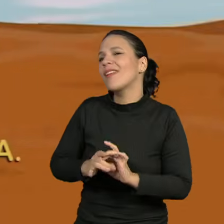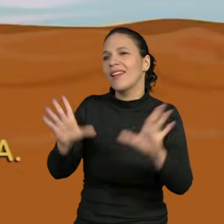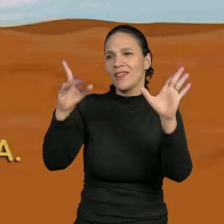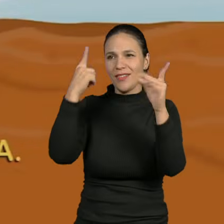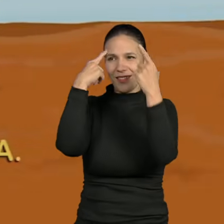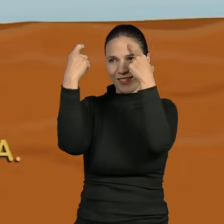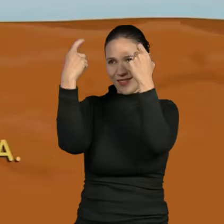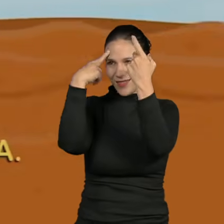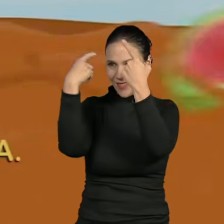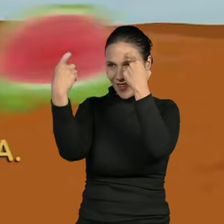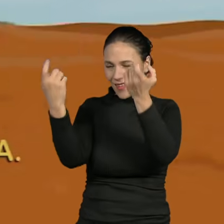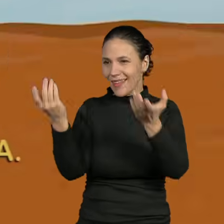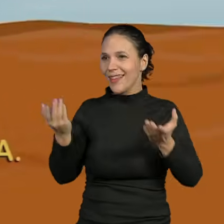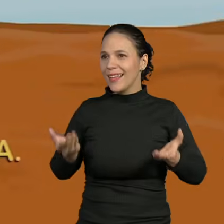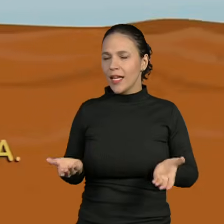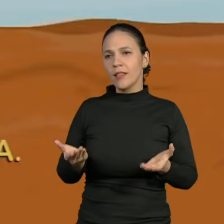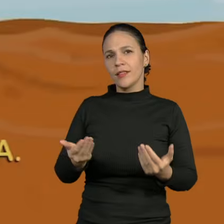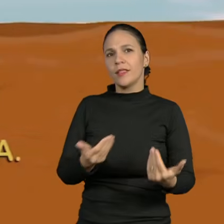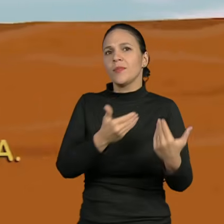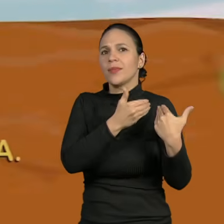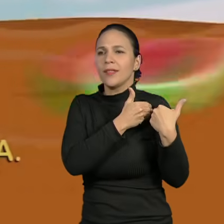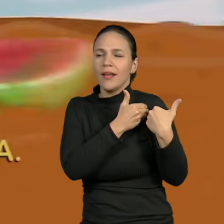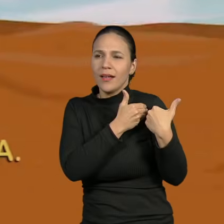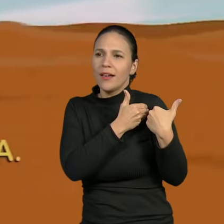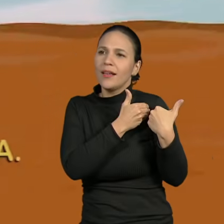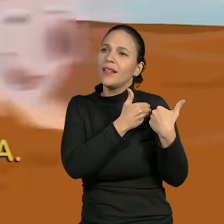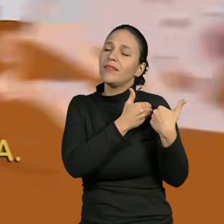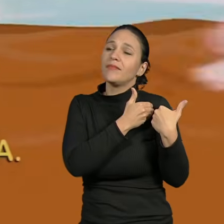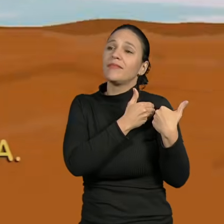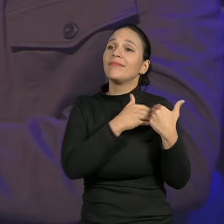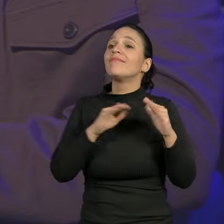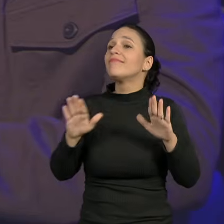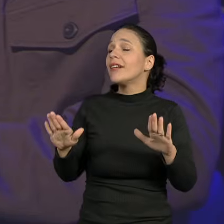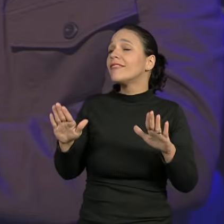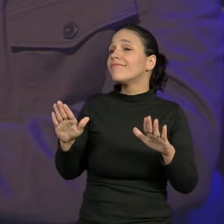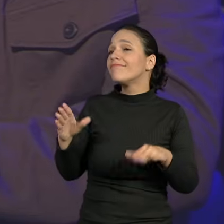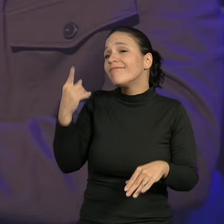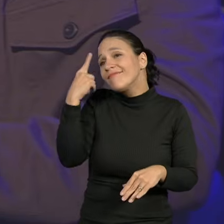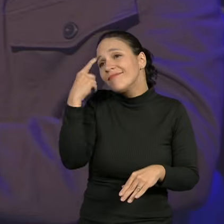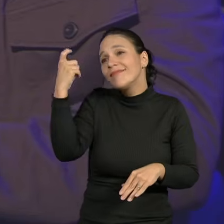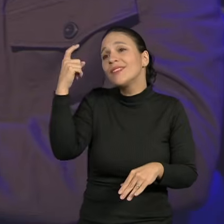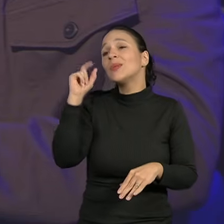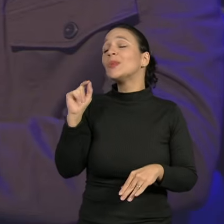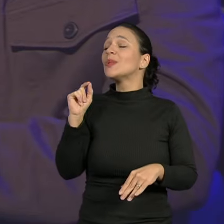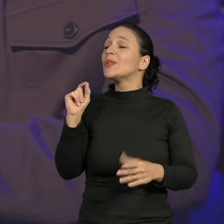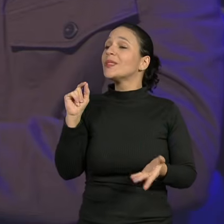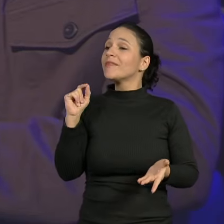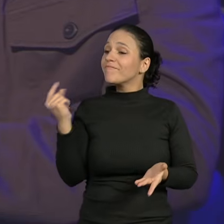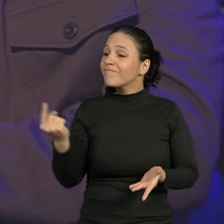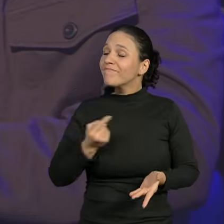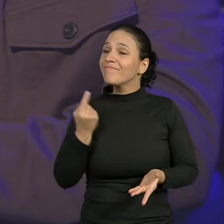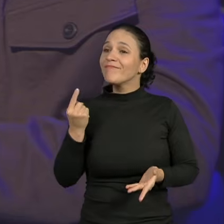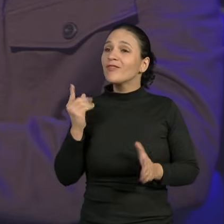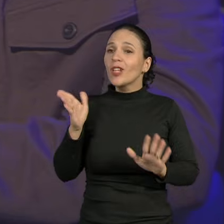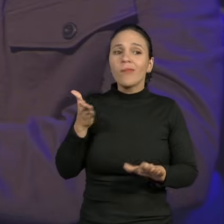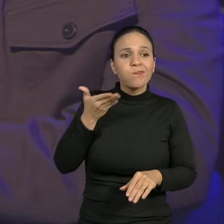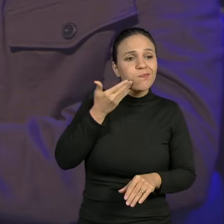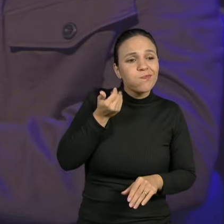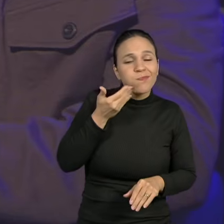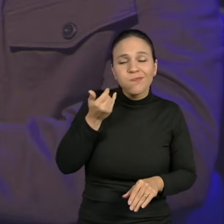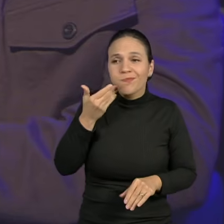criar de forma responsável, mas criar com o que a gente tem de mais